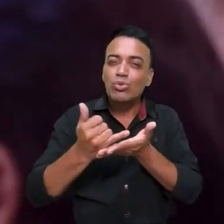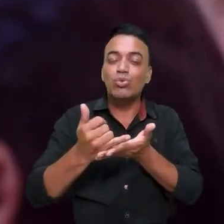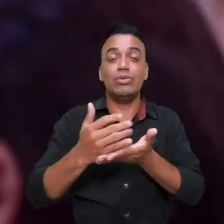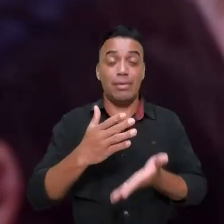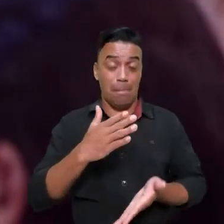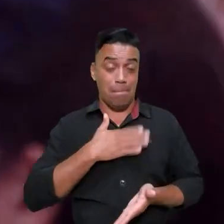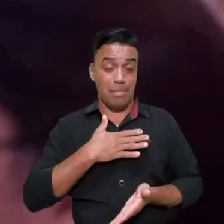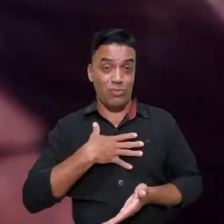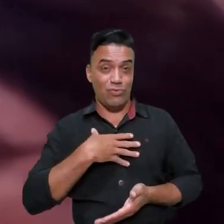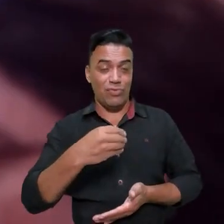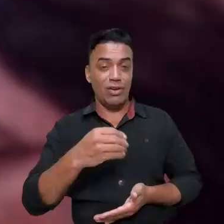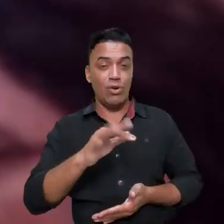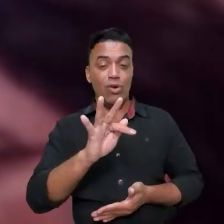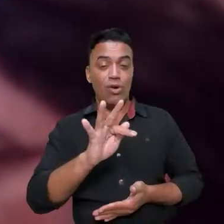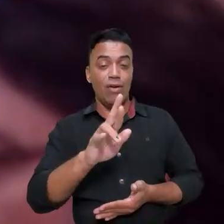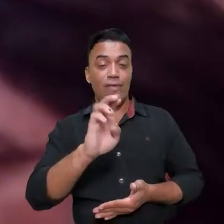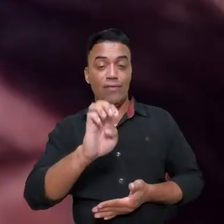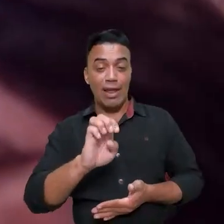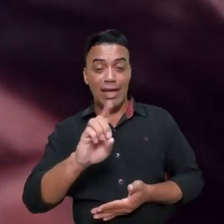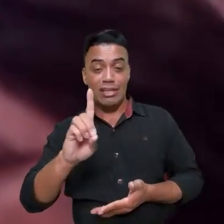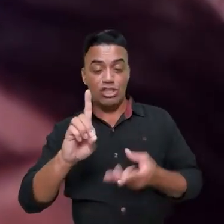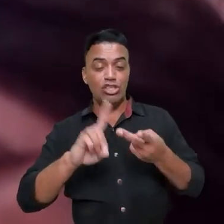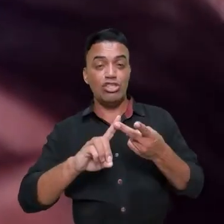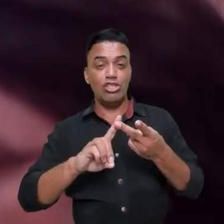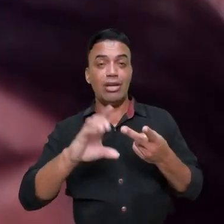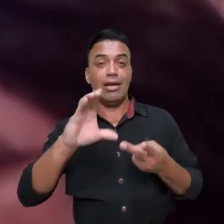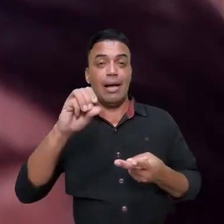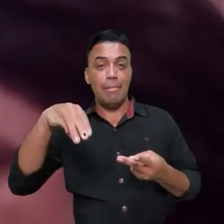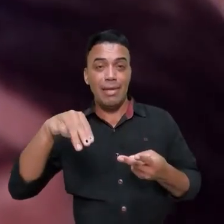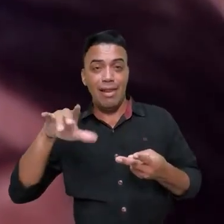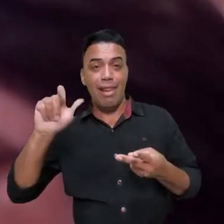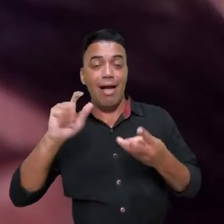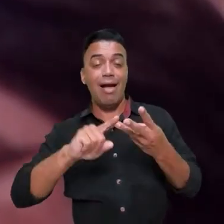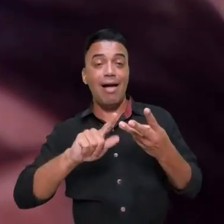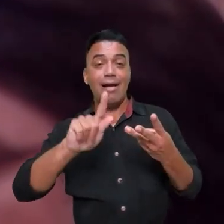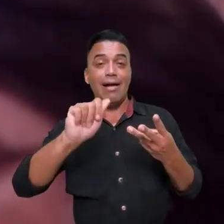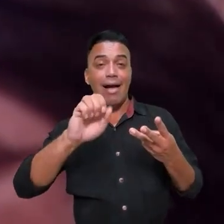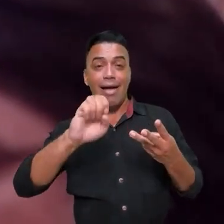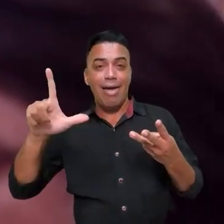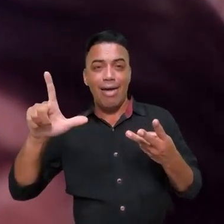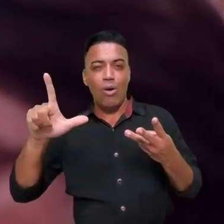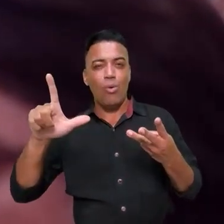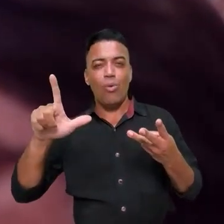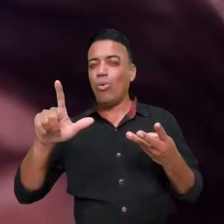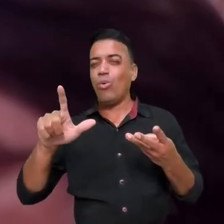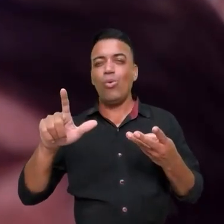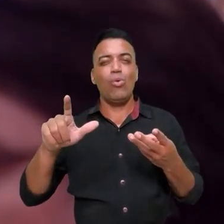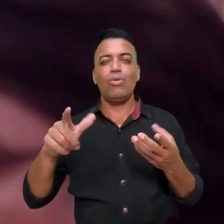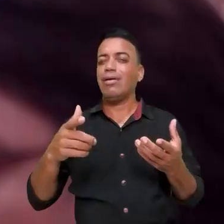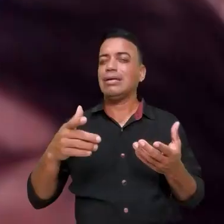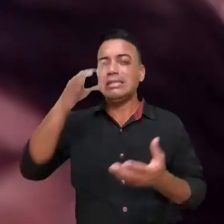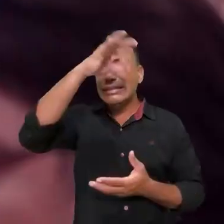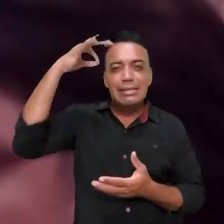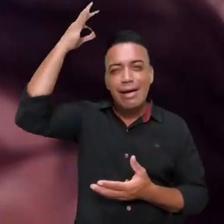meus filhos, Fred, Camila e Gael, por tudo de melhor e mais sagrado